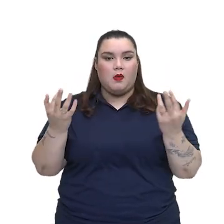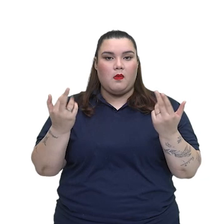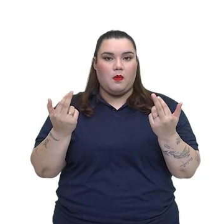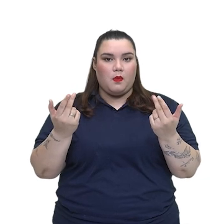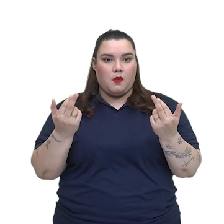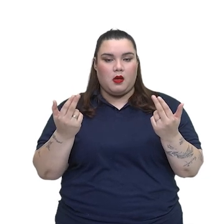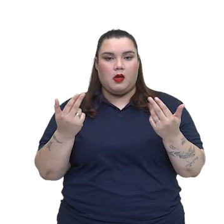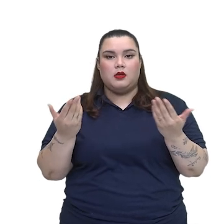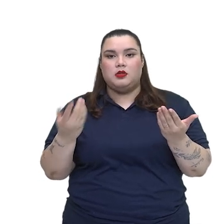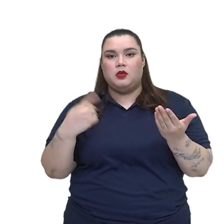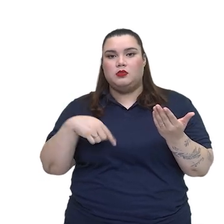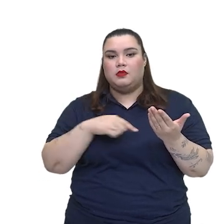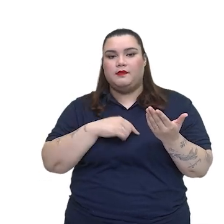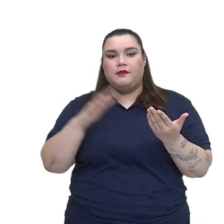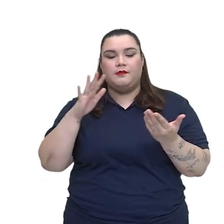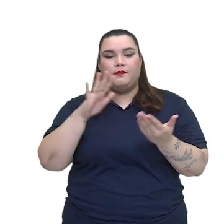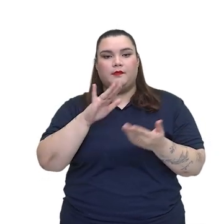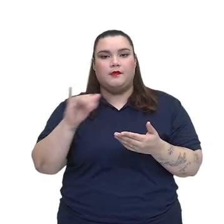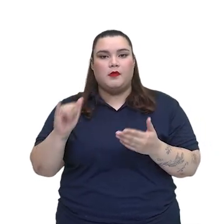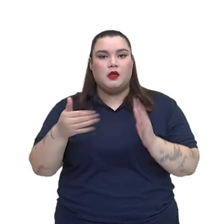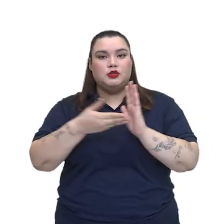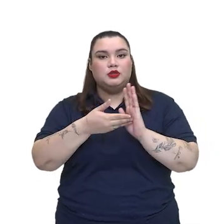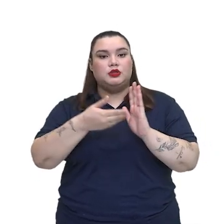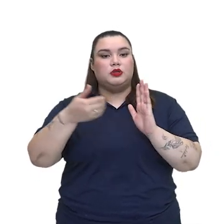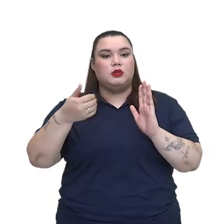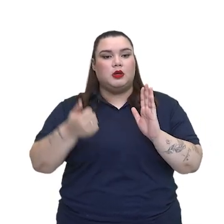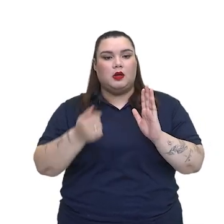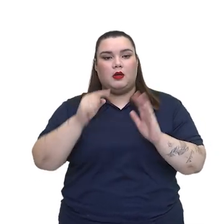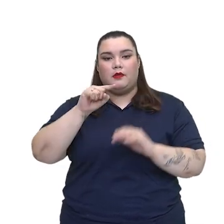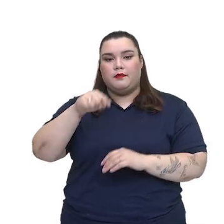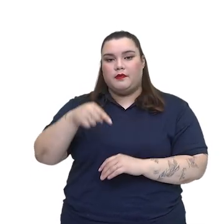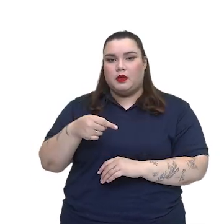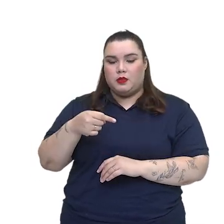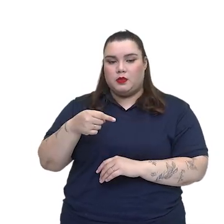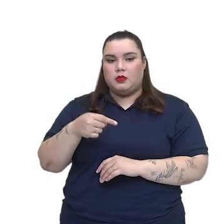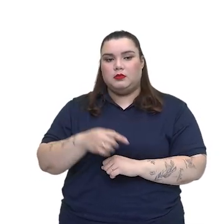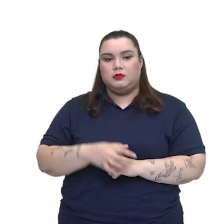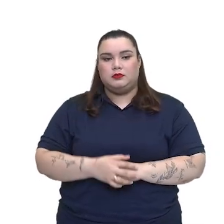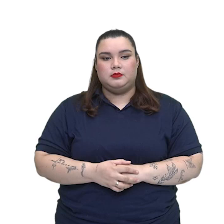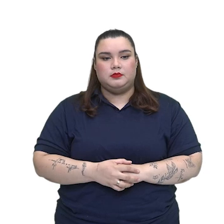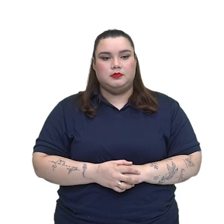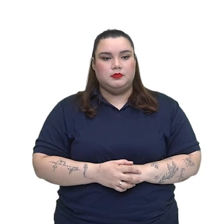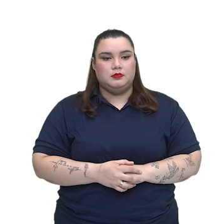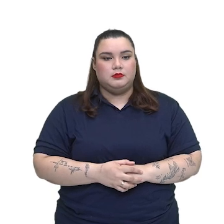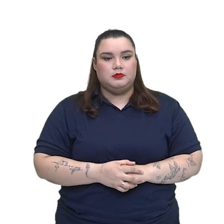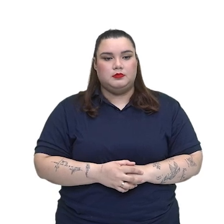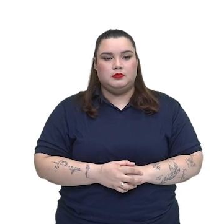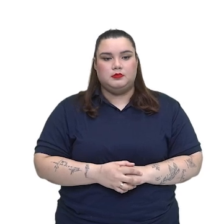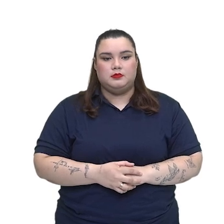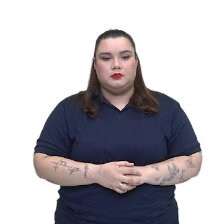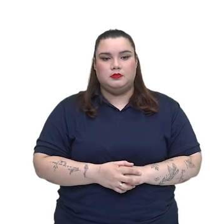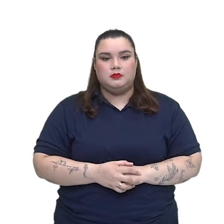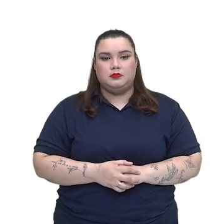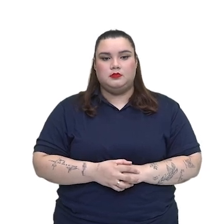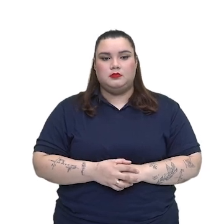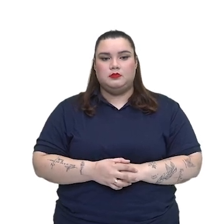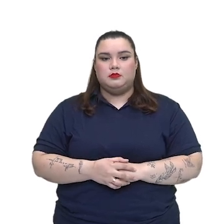decimais. Então, a gente já vai para o segundo passo, que é eliminar a vírgula. Então, vai ficar